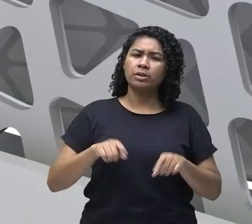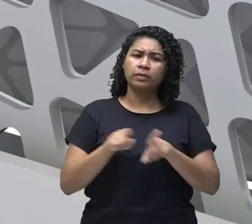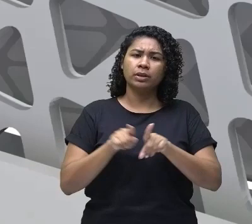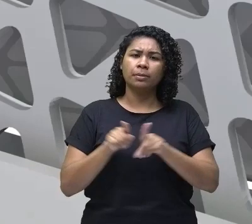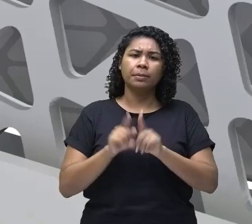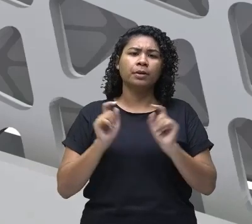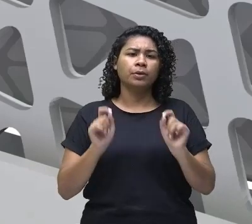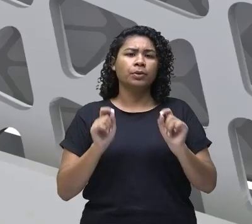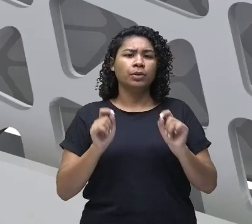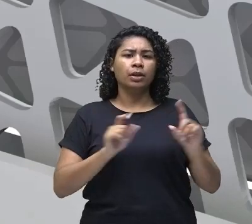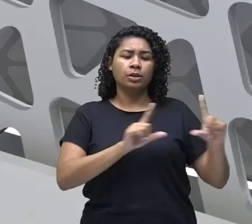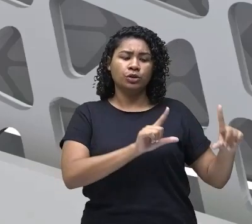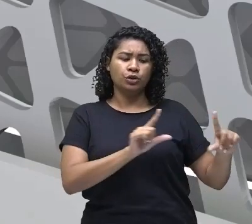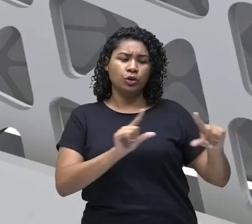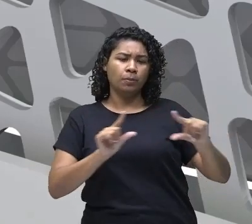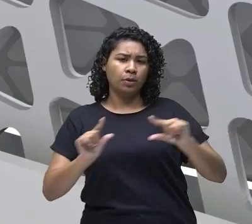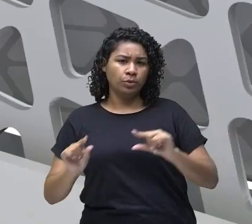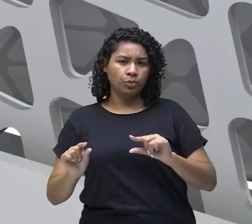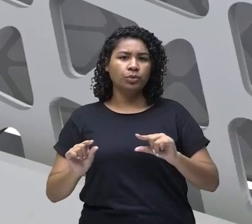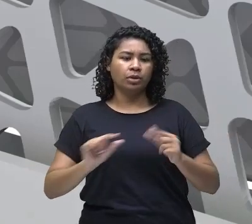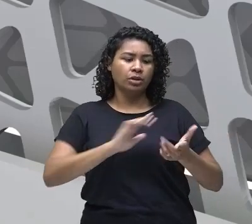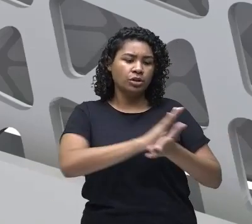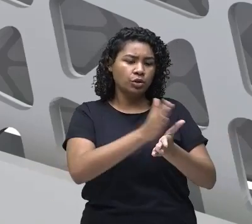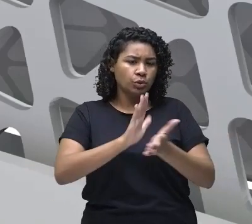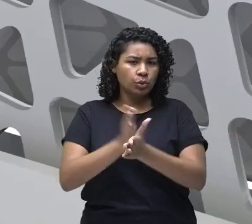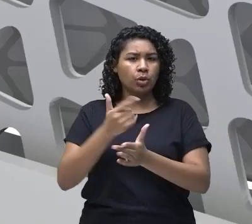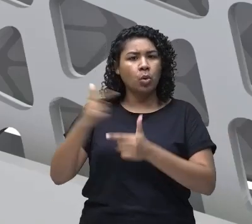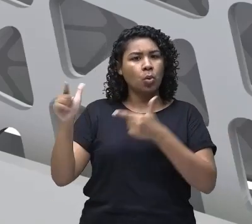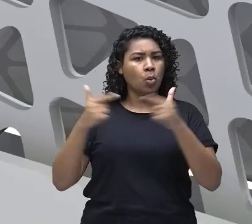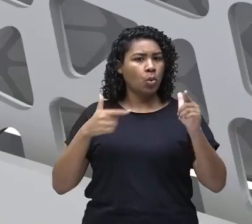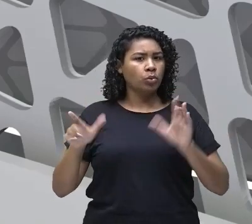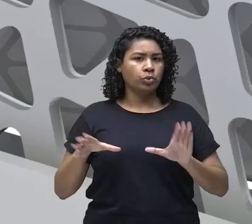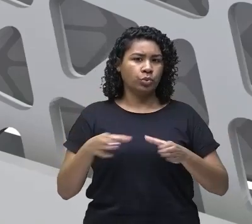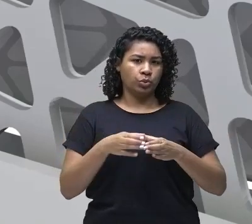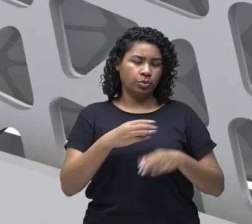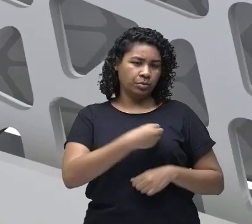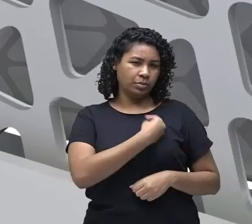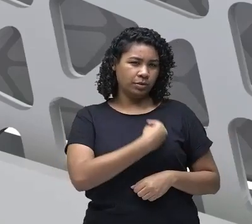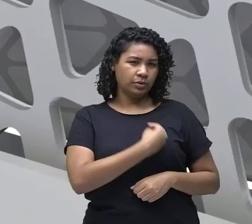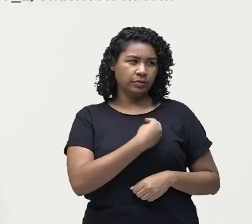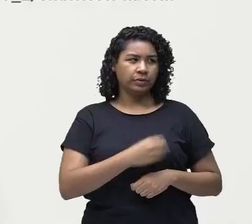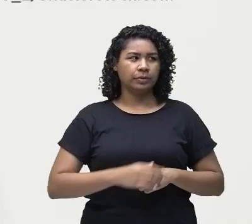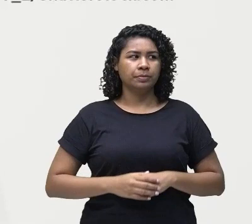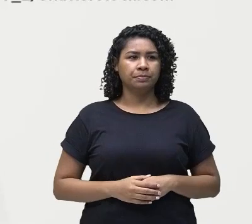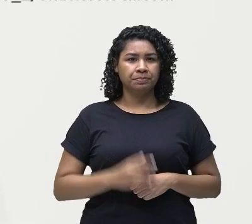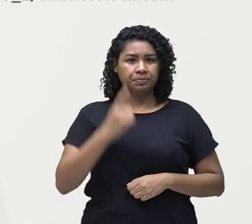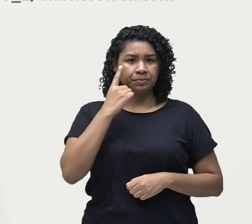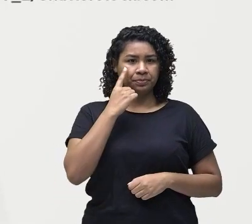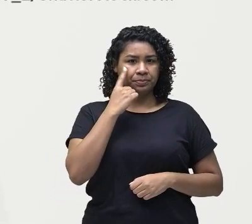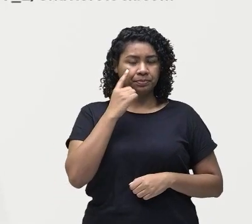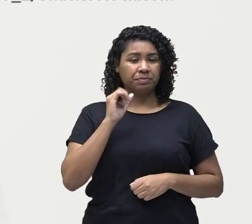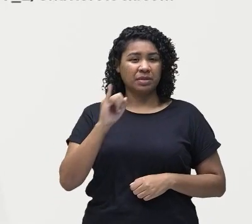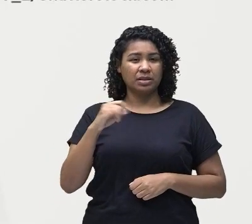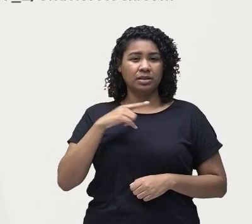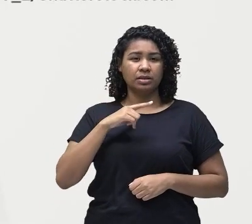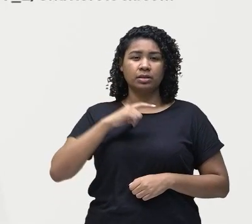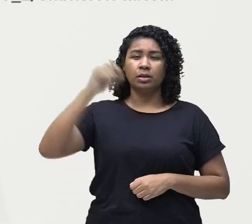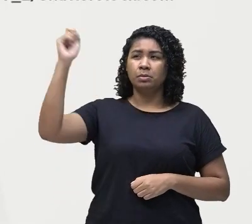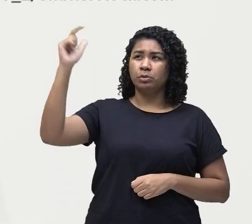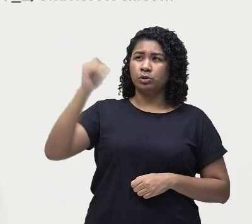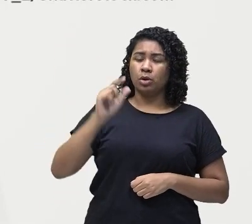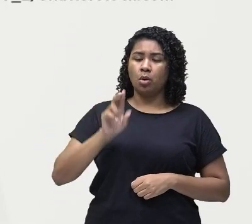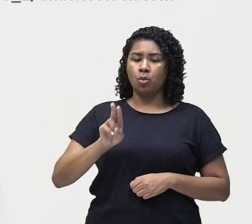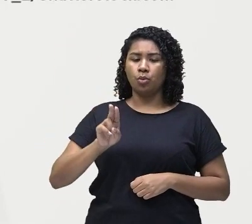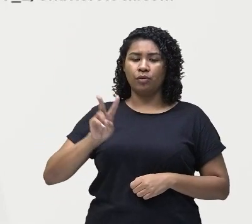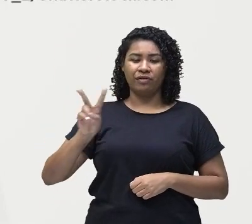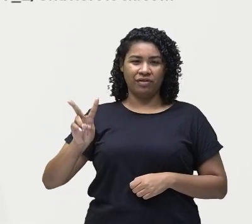prejudicar e reduzir outras espécies. A superexposição dos raios UV pode prejudicar